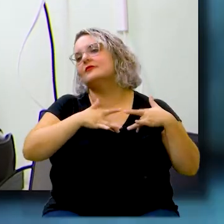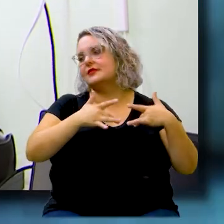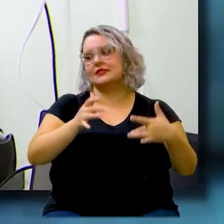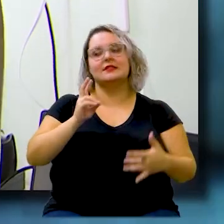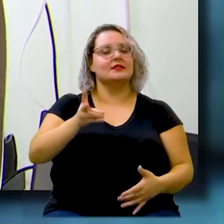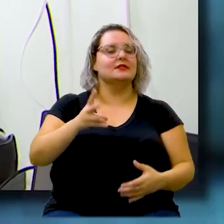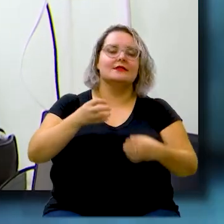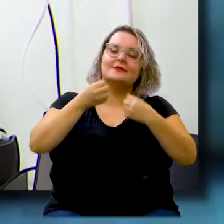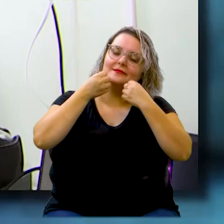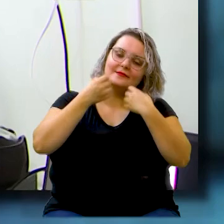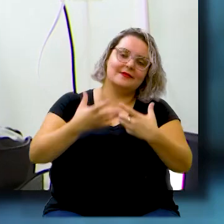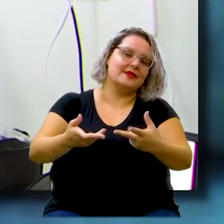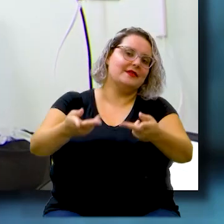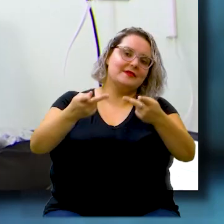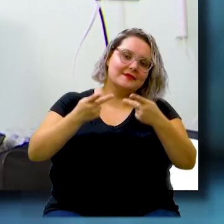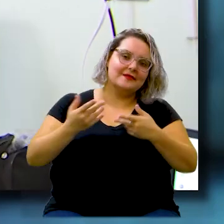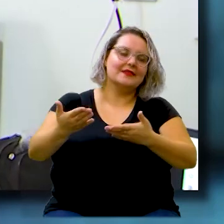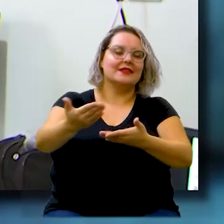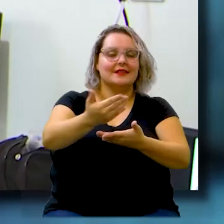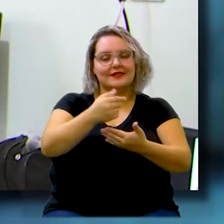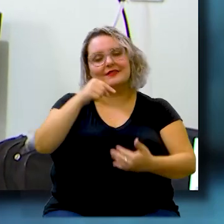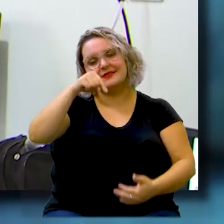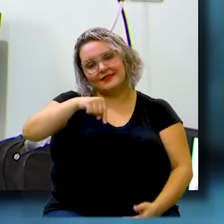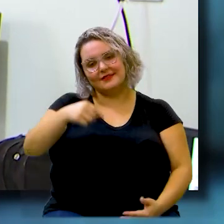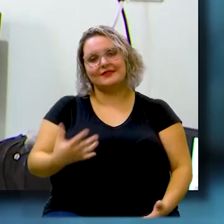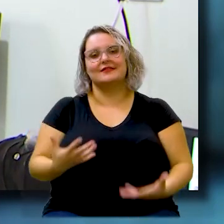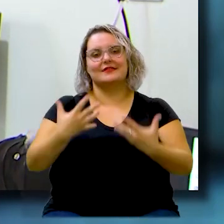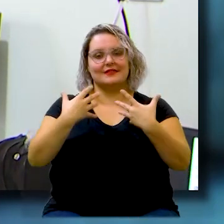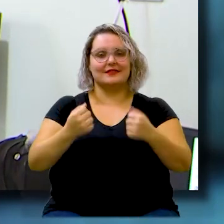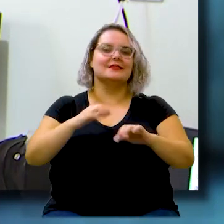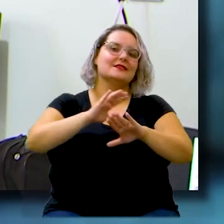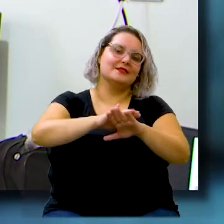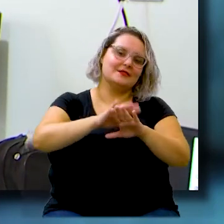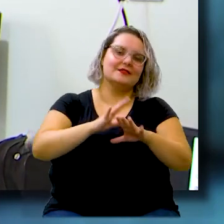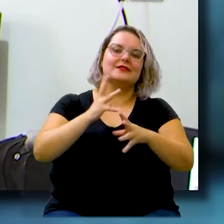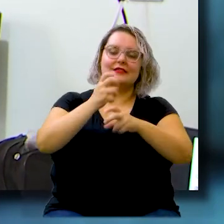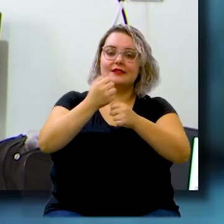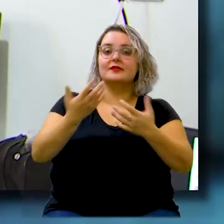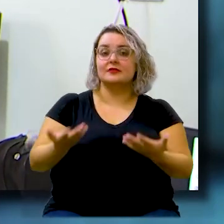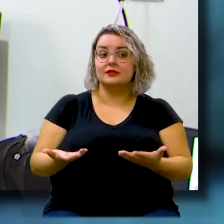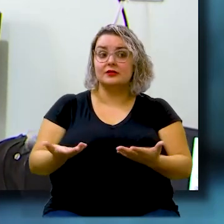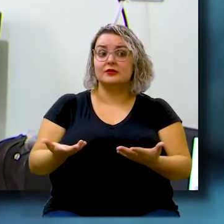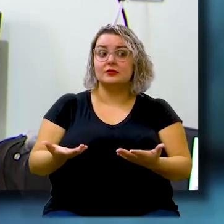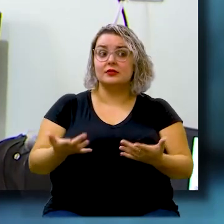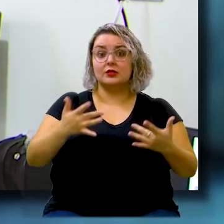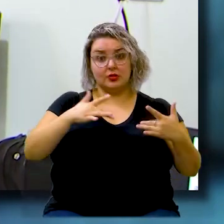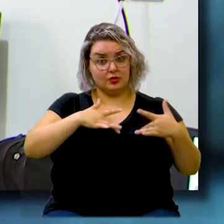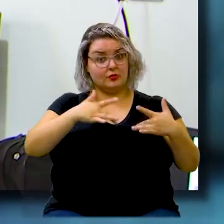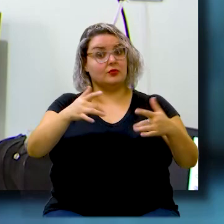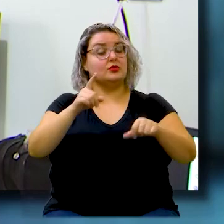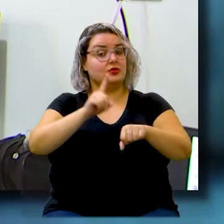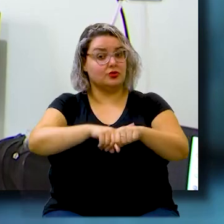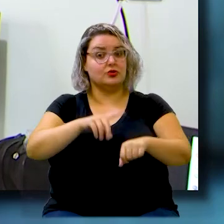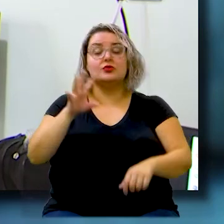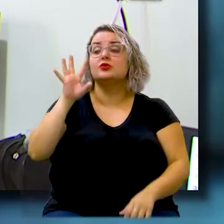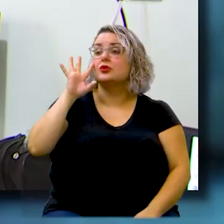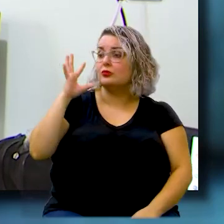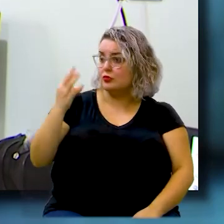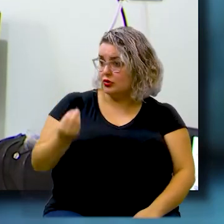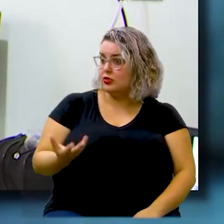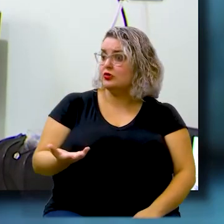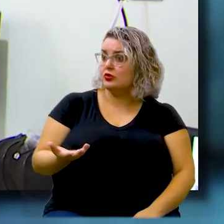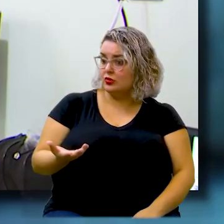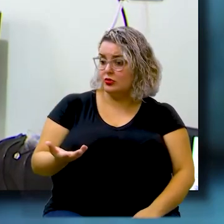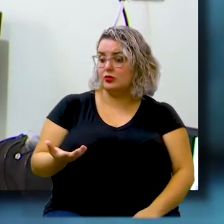muito bem acolhidos aqui, aceitos na Ação Forte. E voluntários de tempo, de conhecimento,